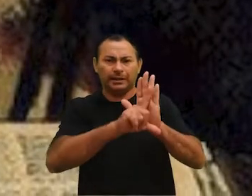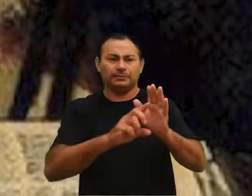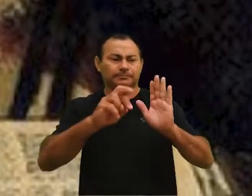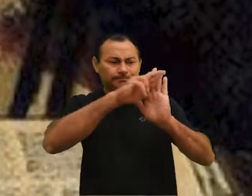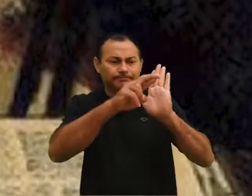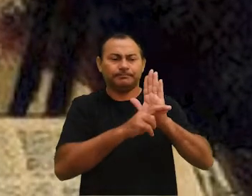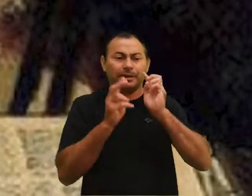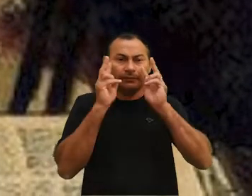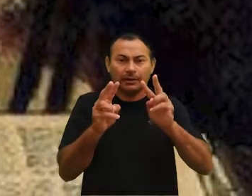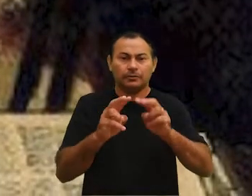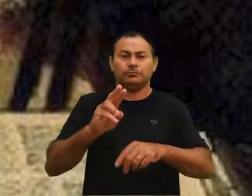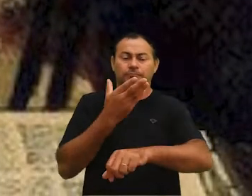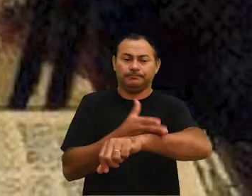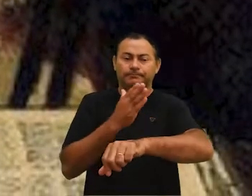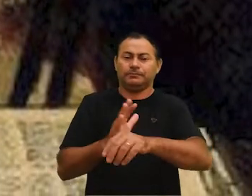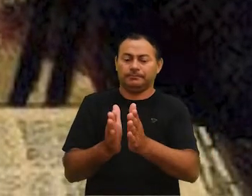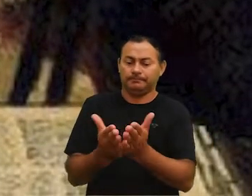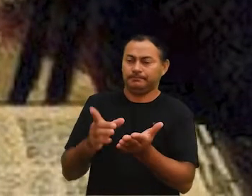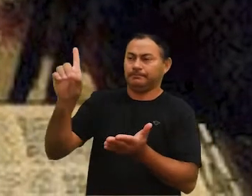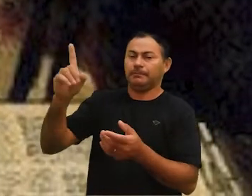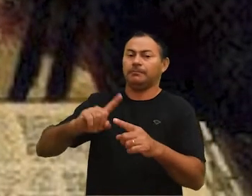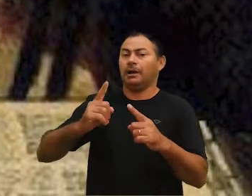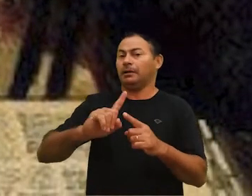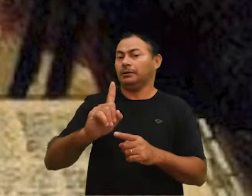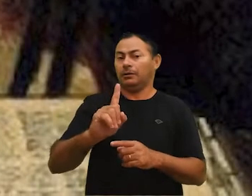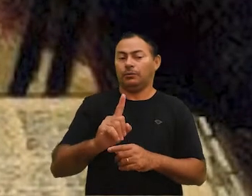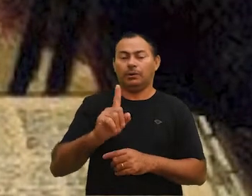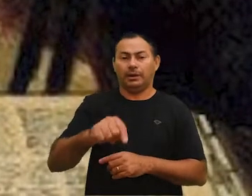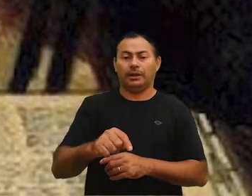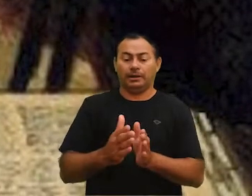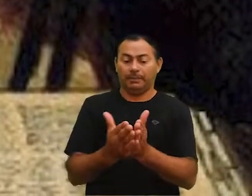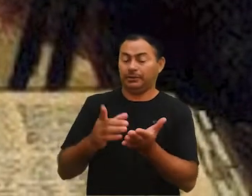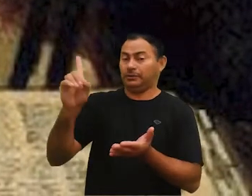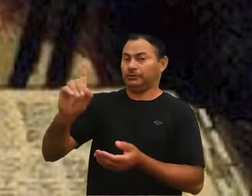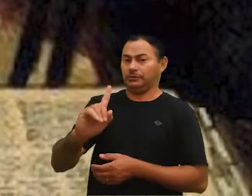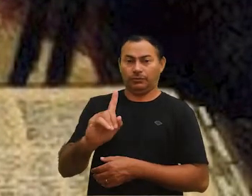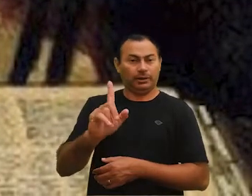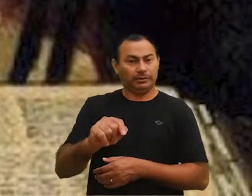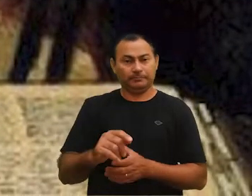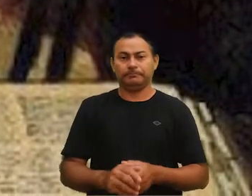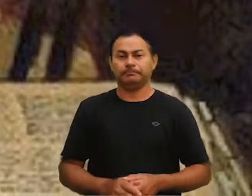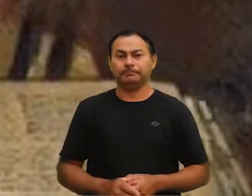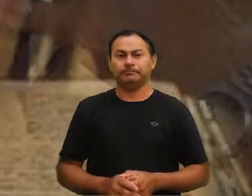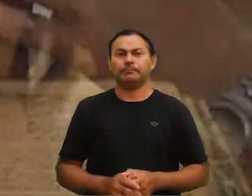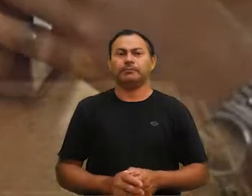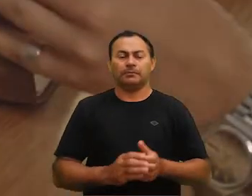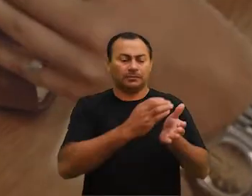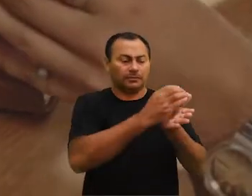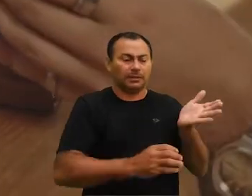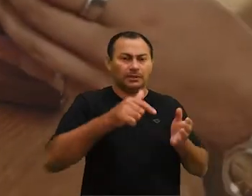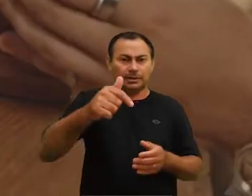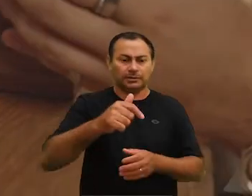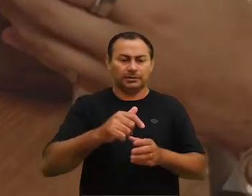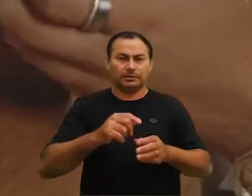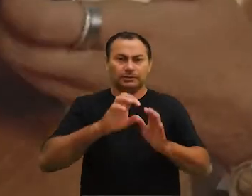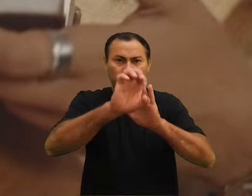regras que consideravam como uma aplicação das Escrituras, mas não eram as Escrituras. Os capítulos